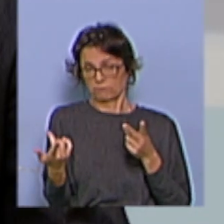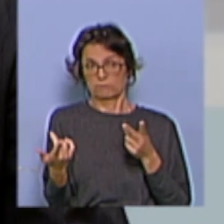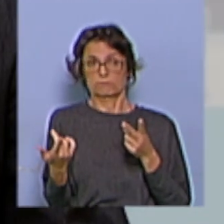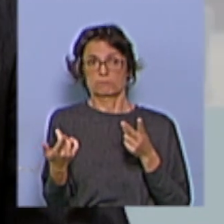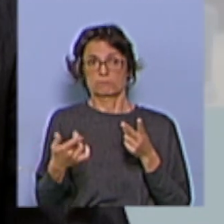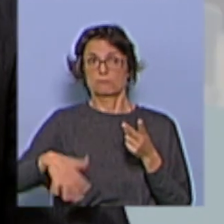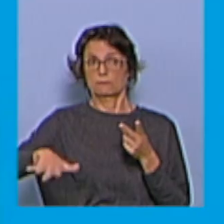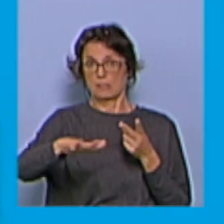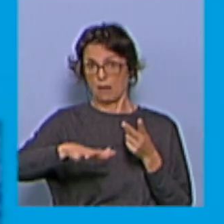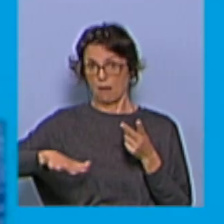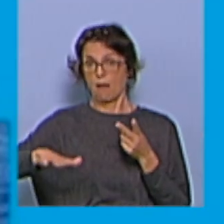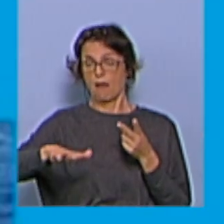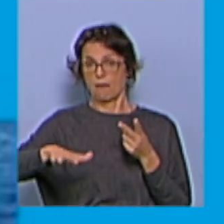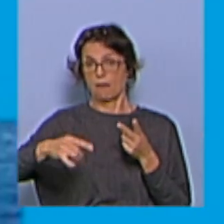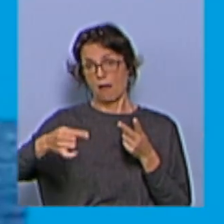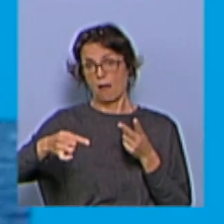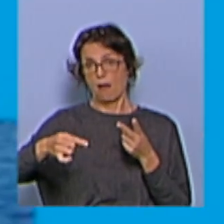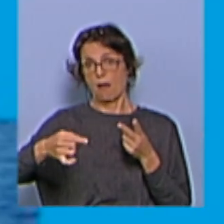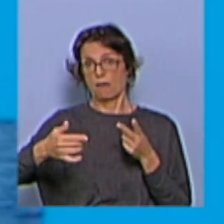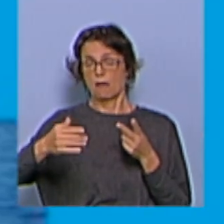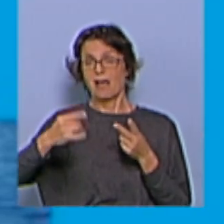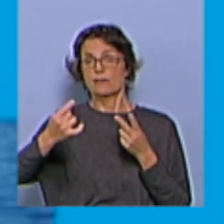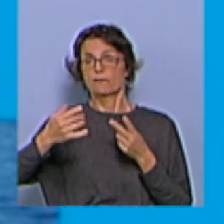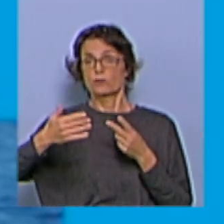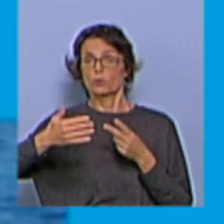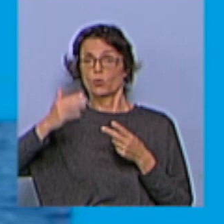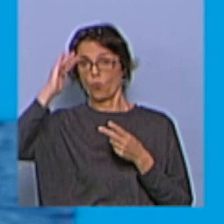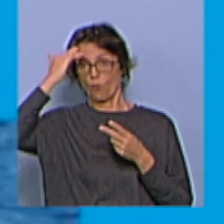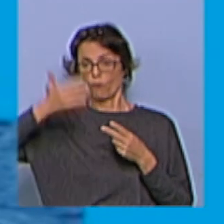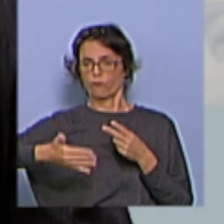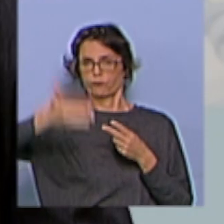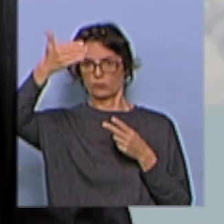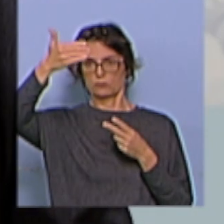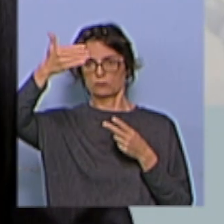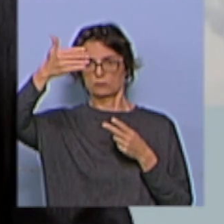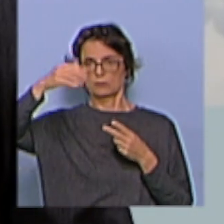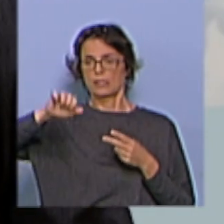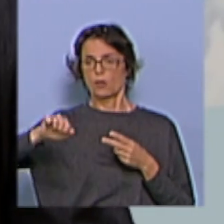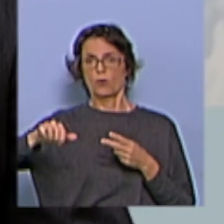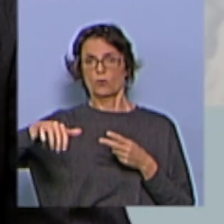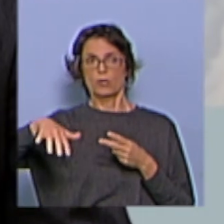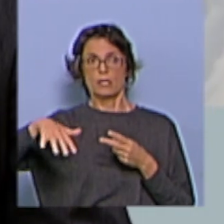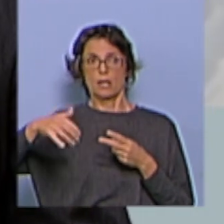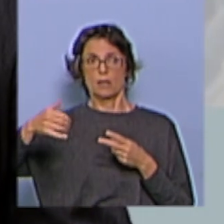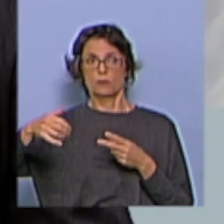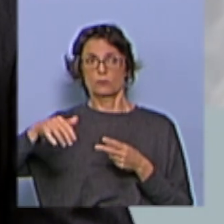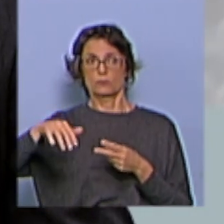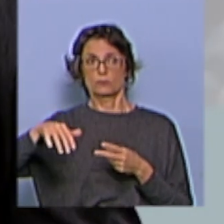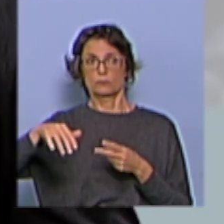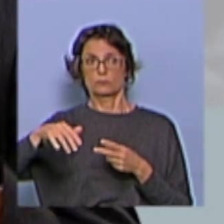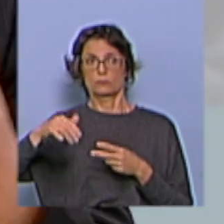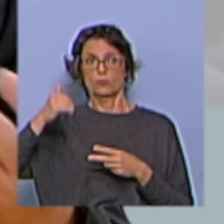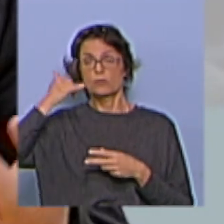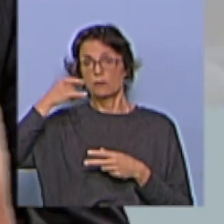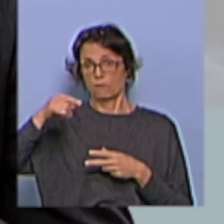zonas de isolamento têm um vidro, e aí, há o vidro e há um telefone onde nós podemos comunicar. E